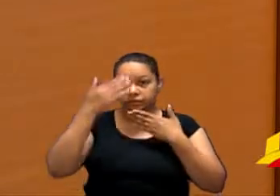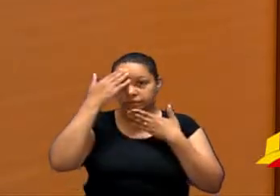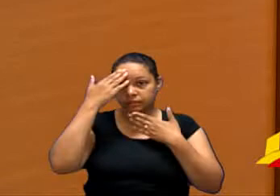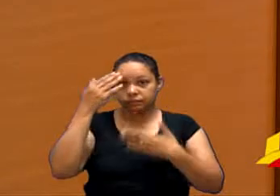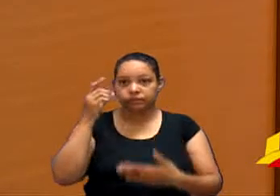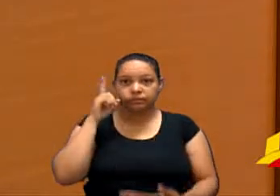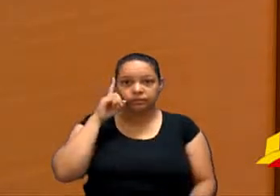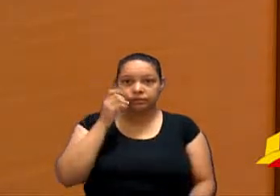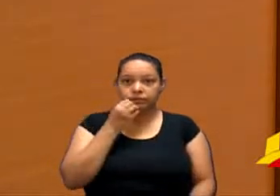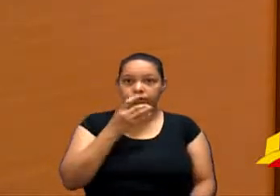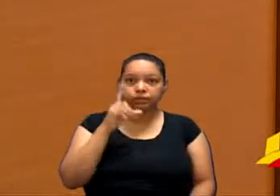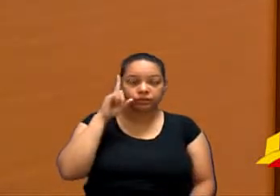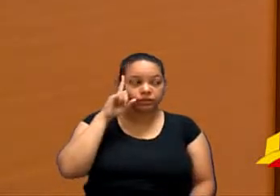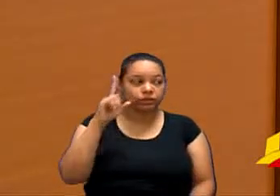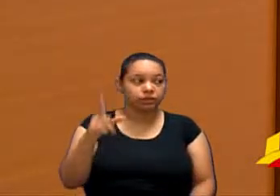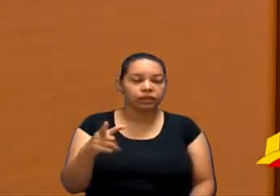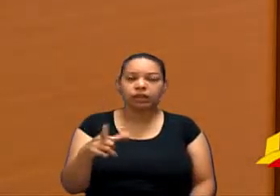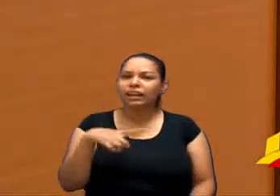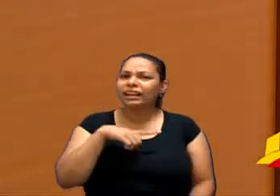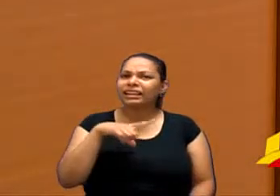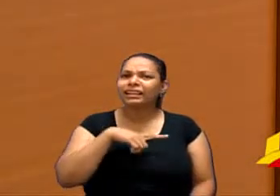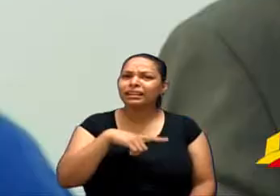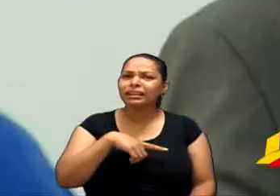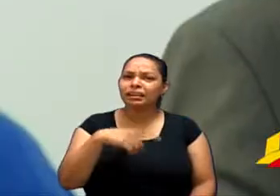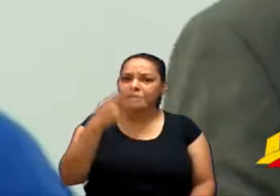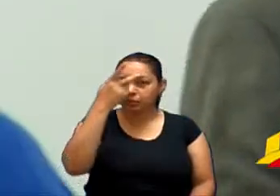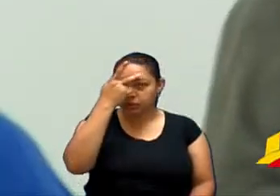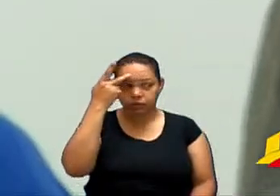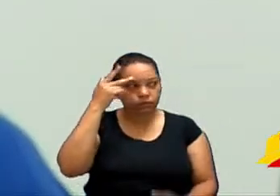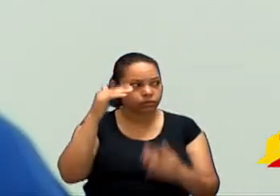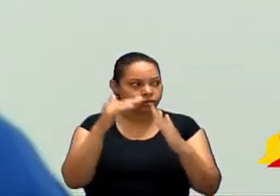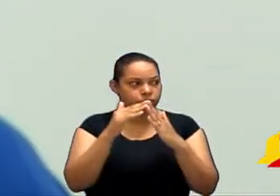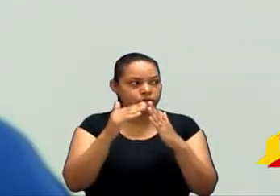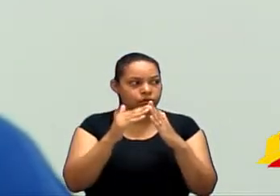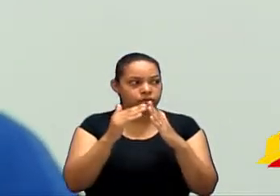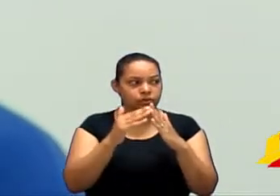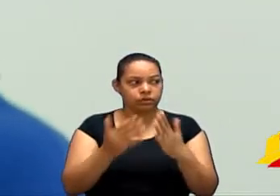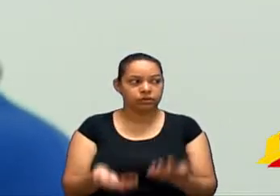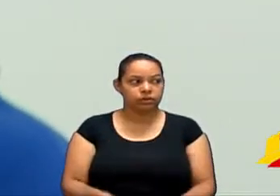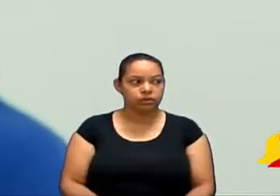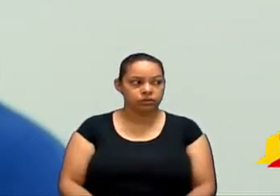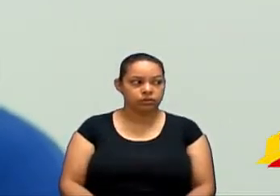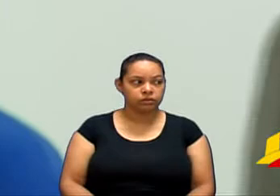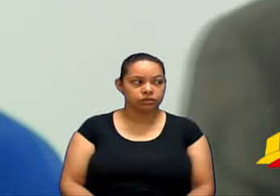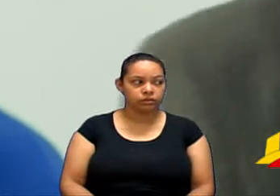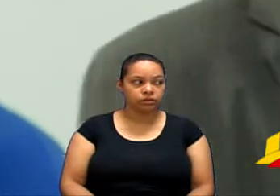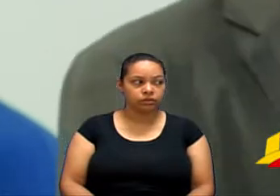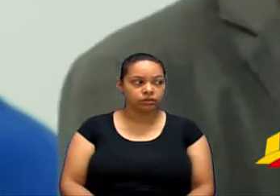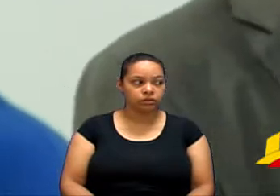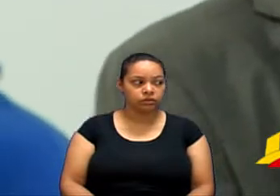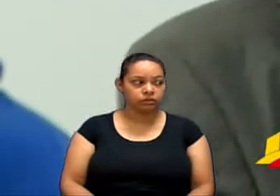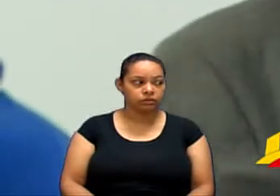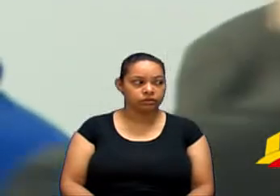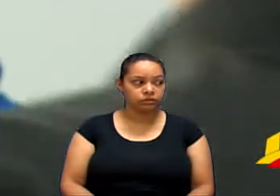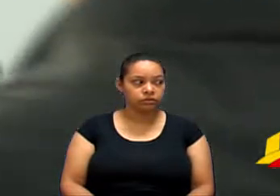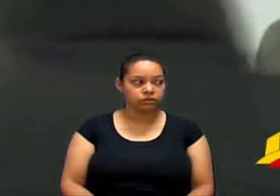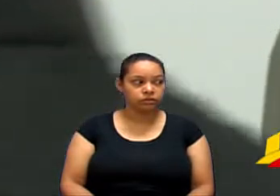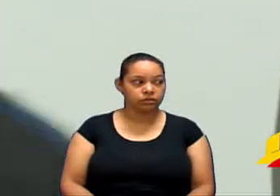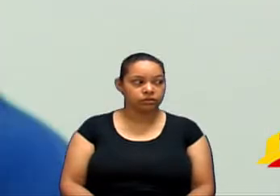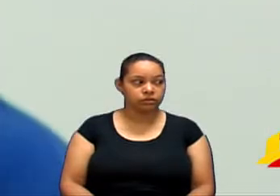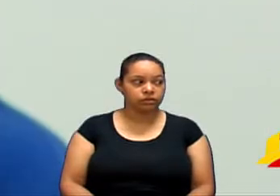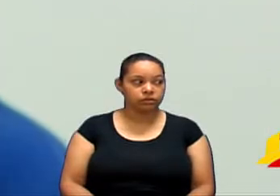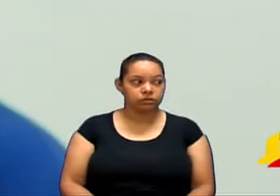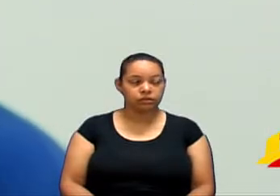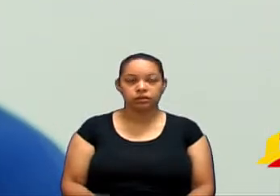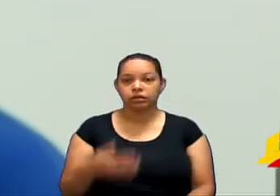tem gente morando ali naquele lugar tem gente morando lá porque